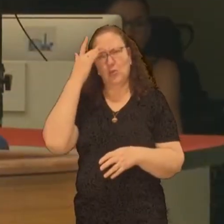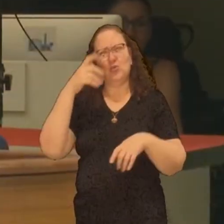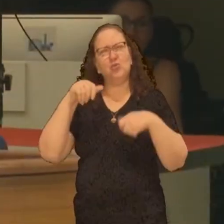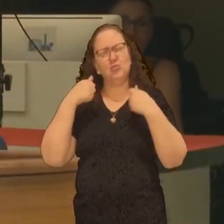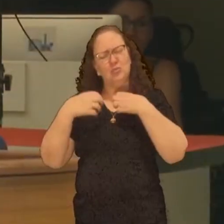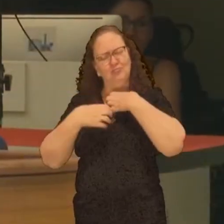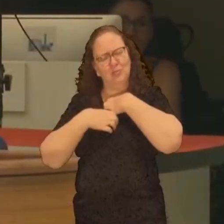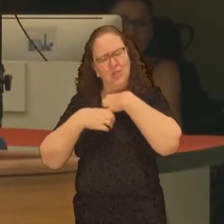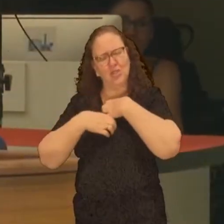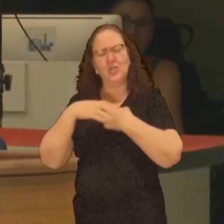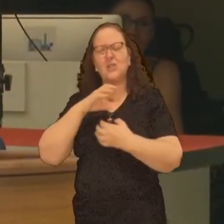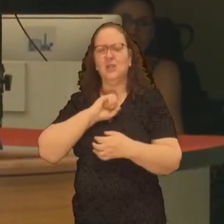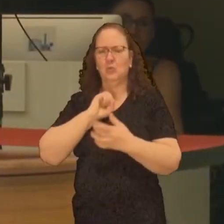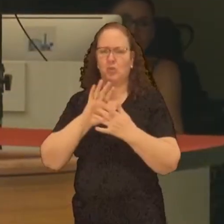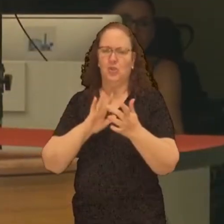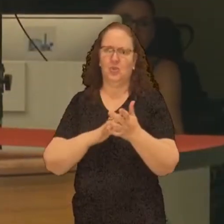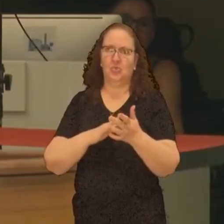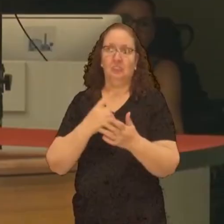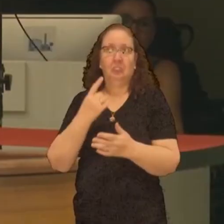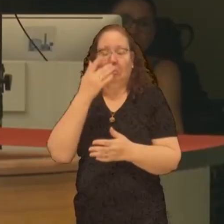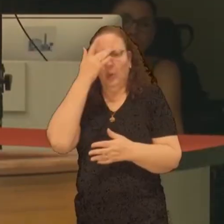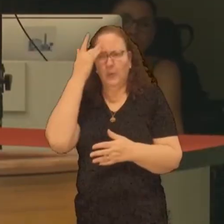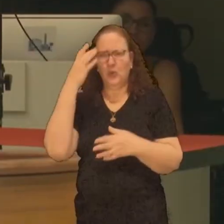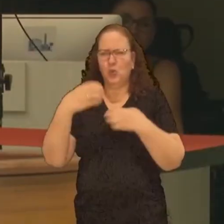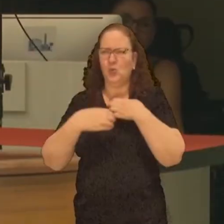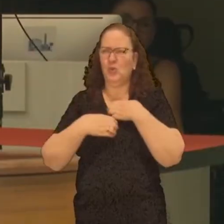sinta distante, rejeitado, afastado.